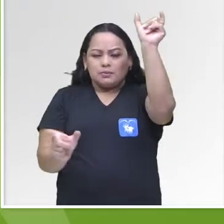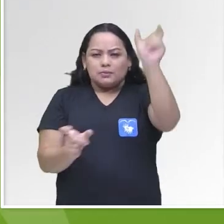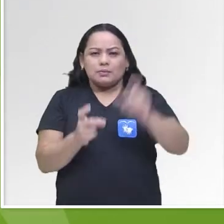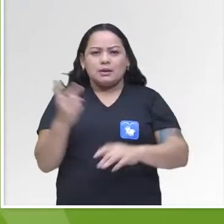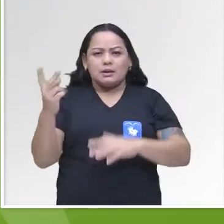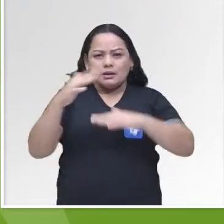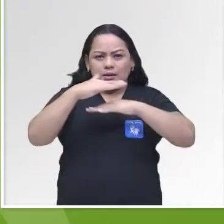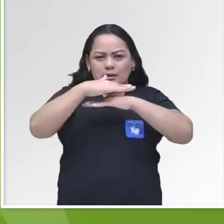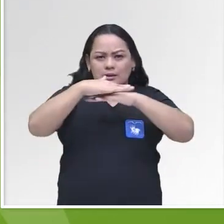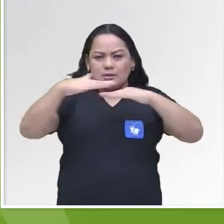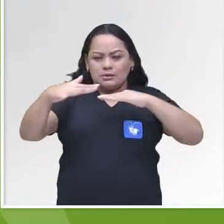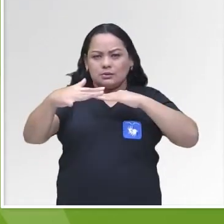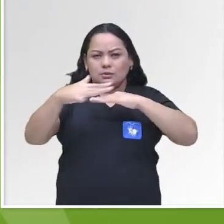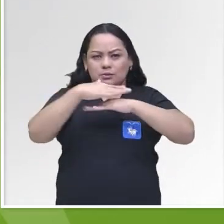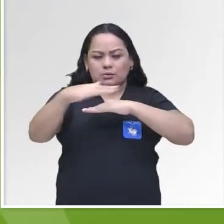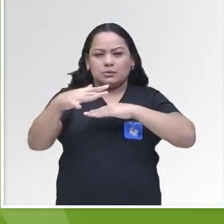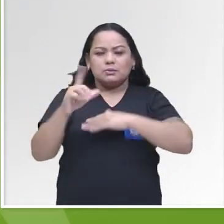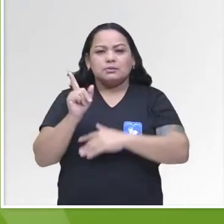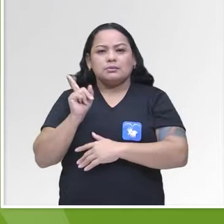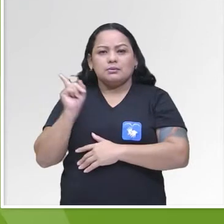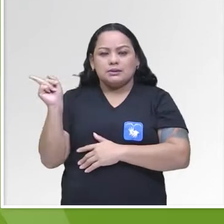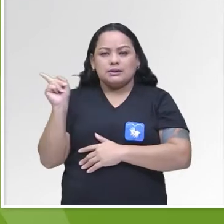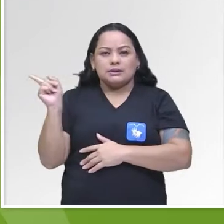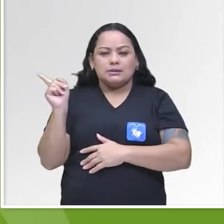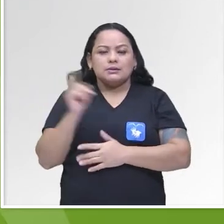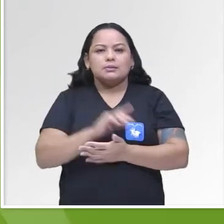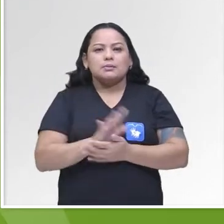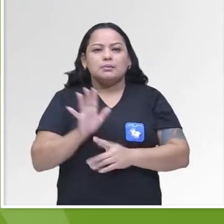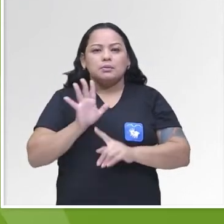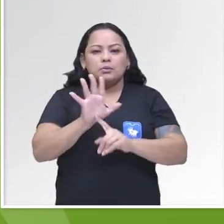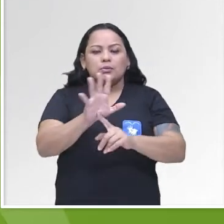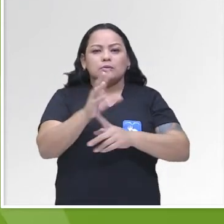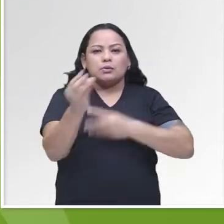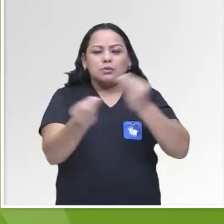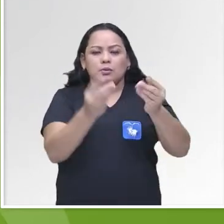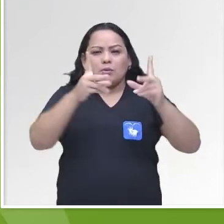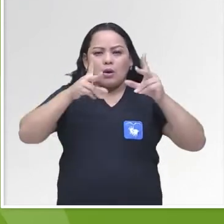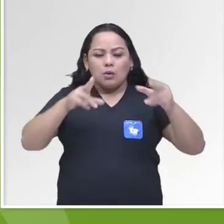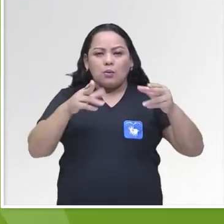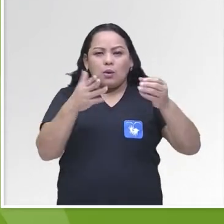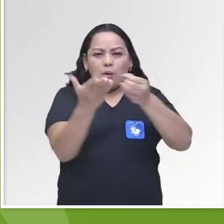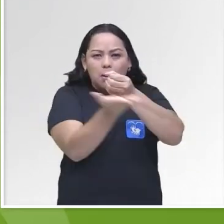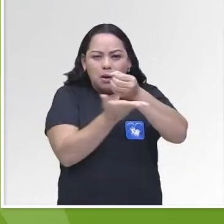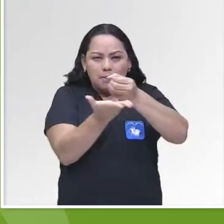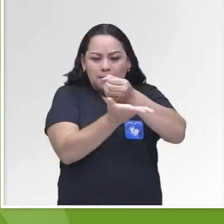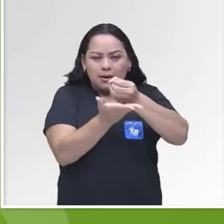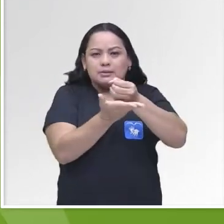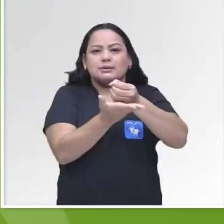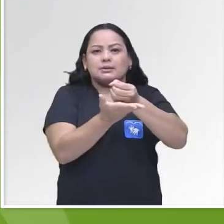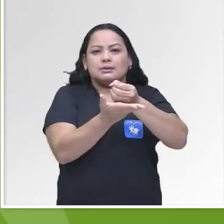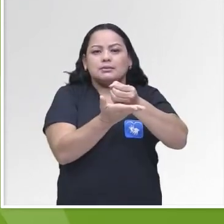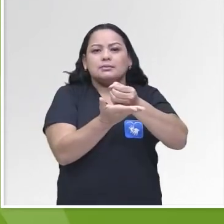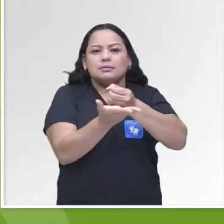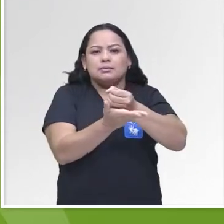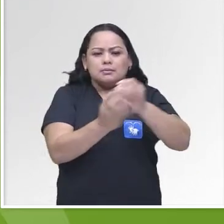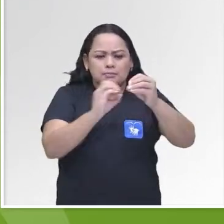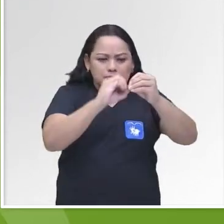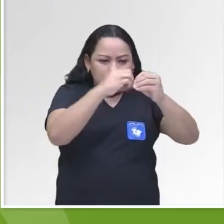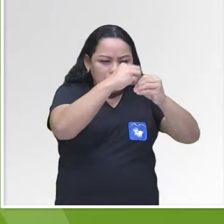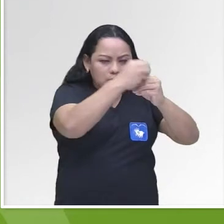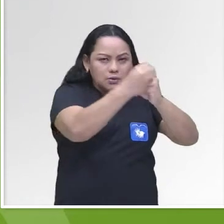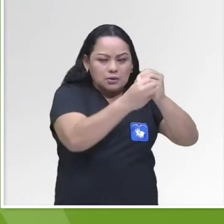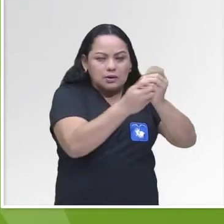isômeros, eles apresentam a mesma fórmula molecular, mas